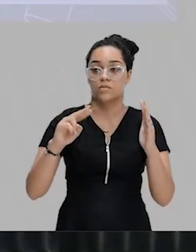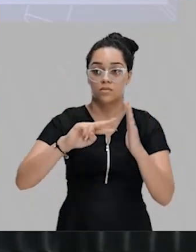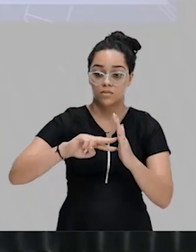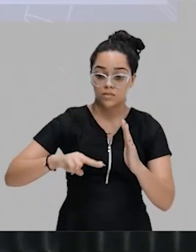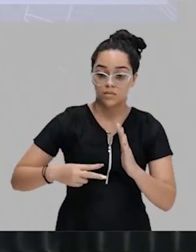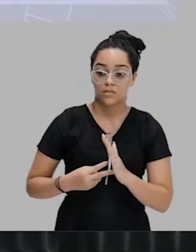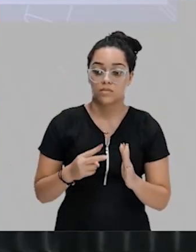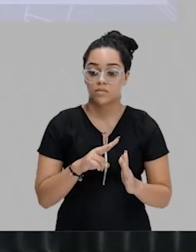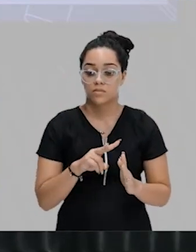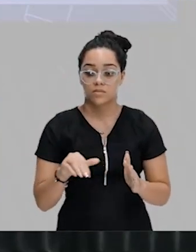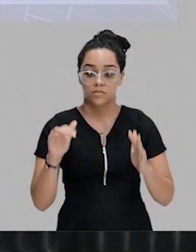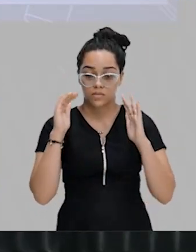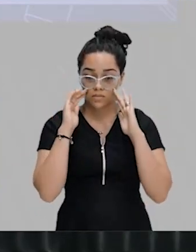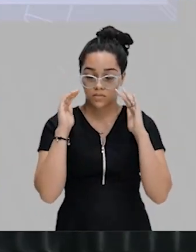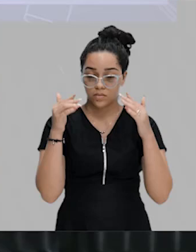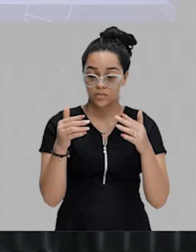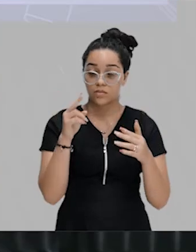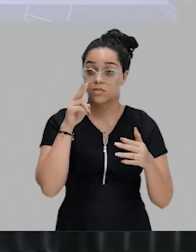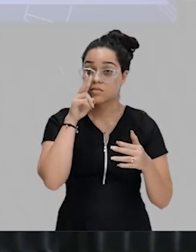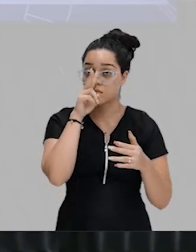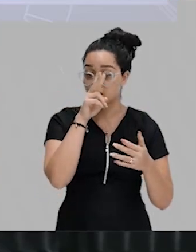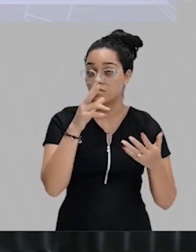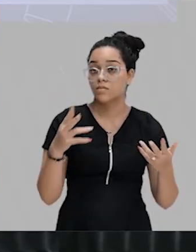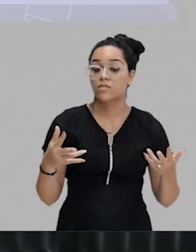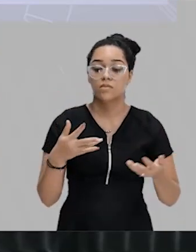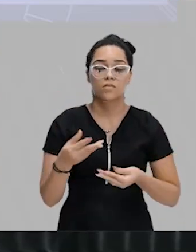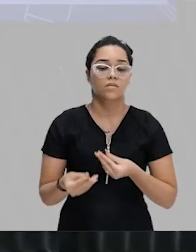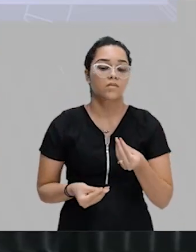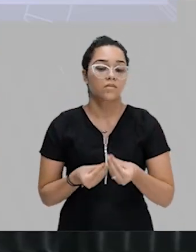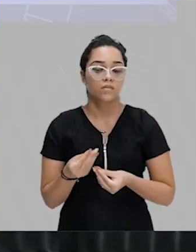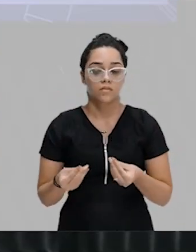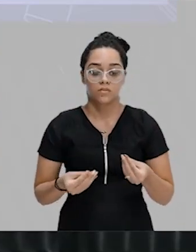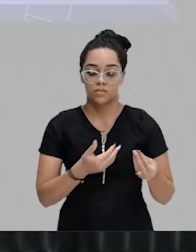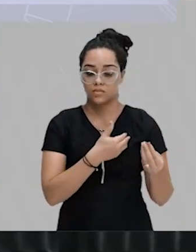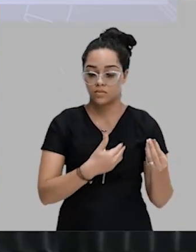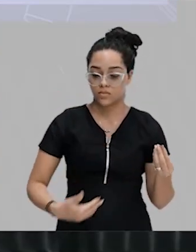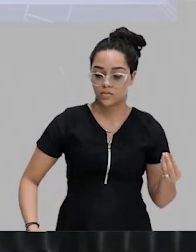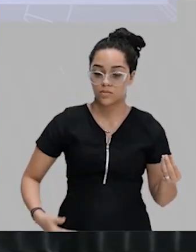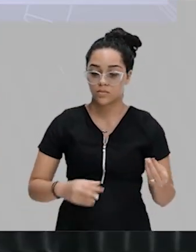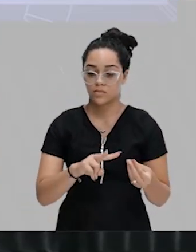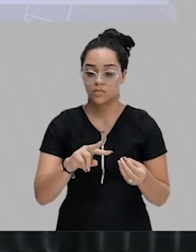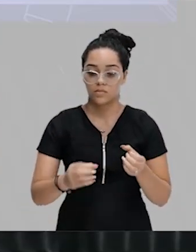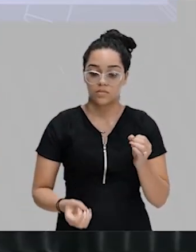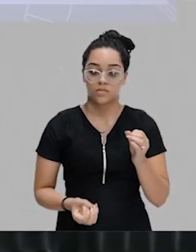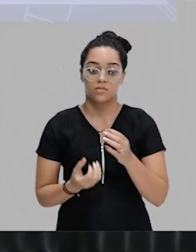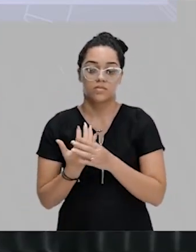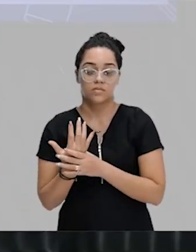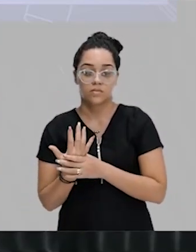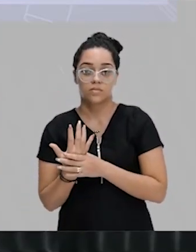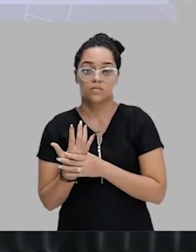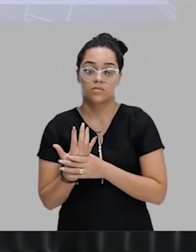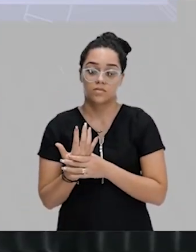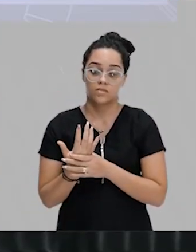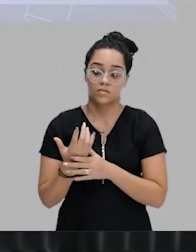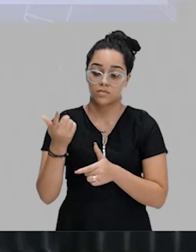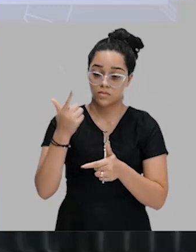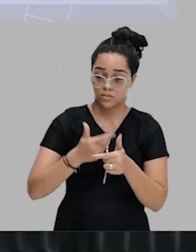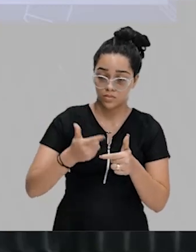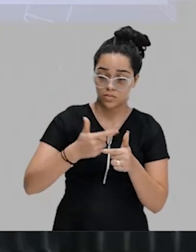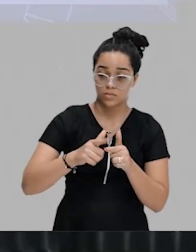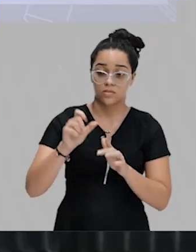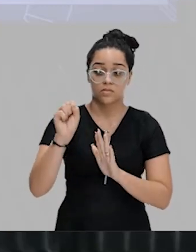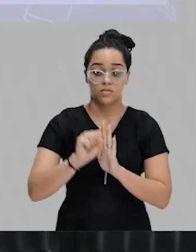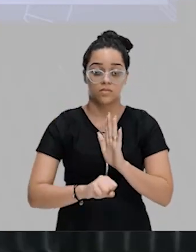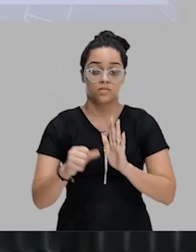vão centralizar um poder em suas mãos, como é que esses estados vão nascer a partir da crise do século XIV? E